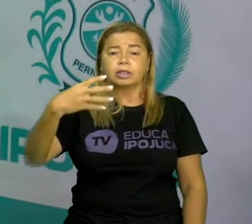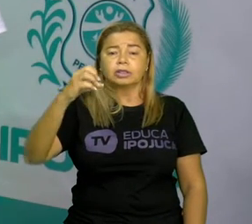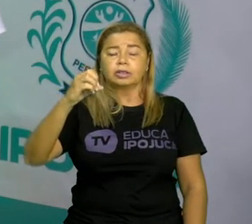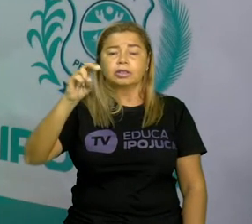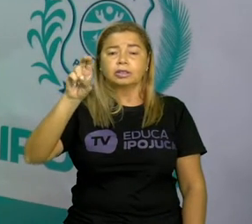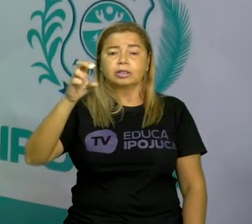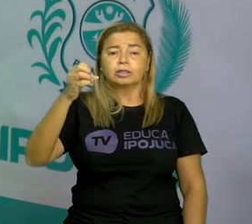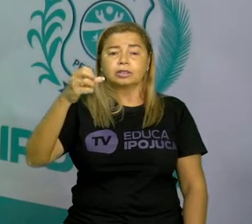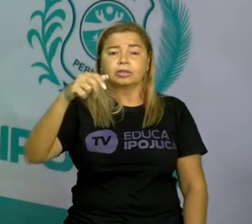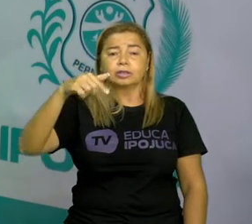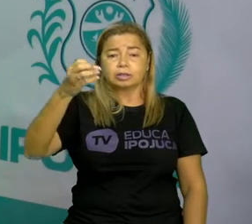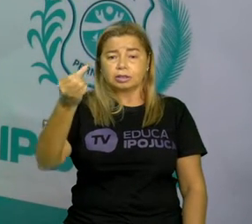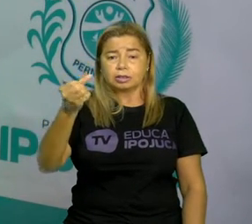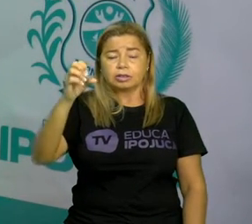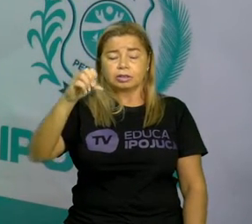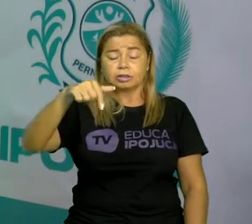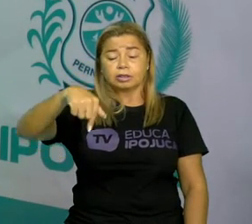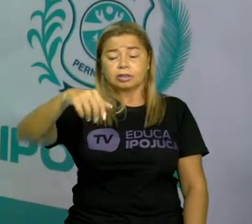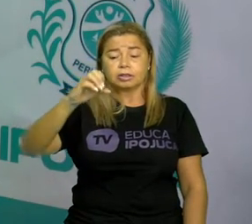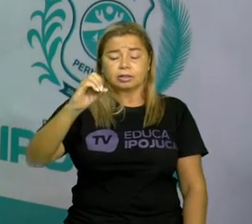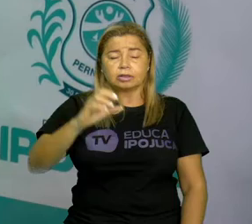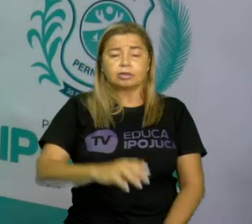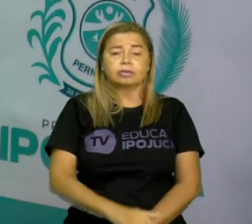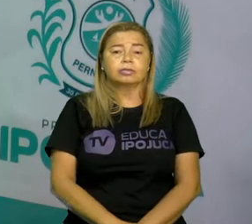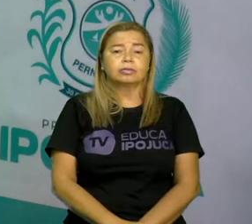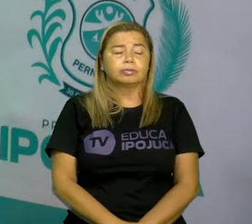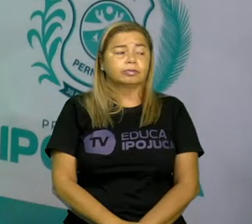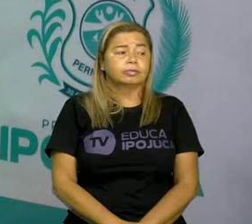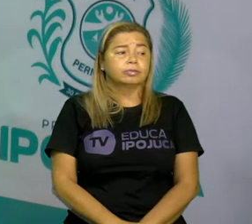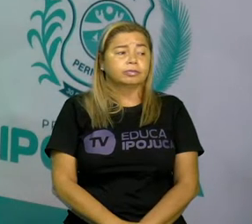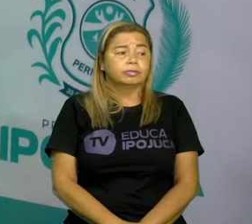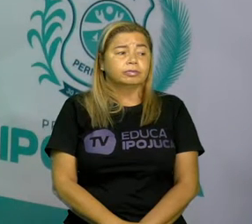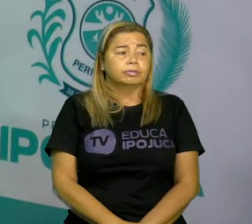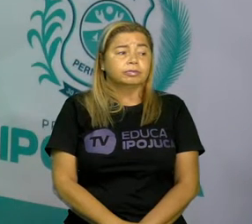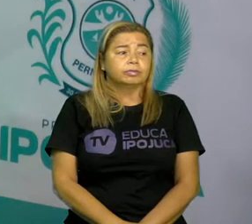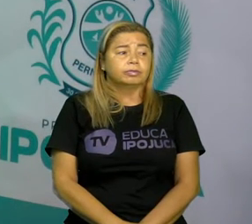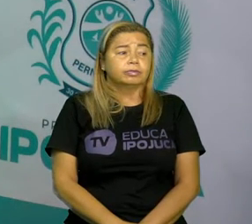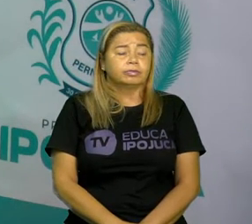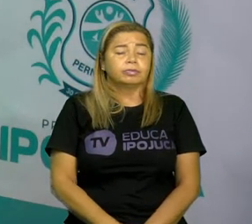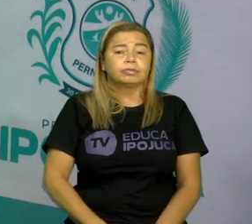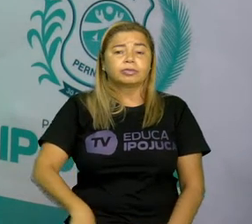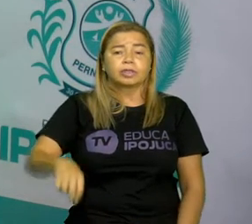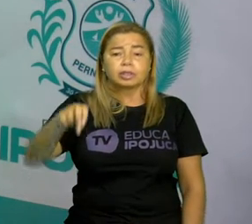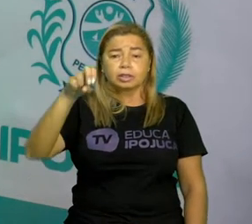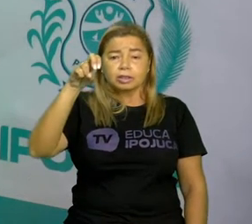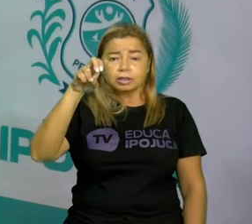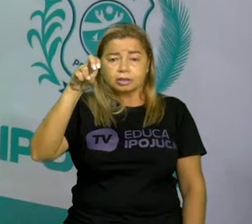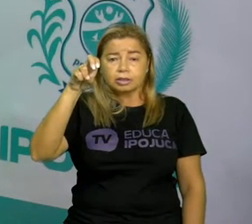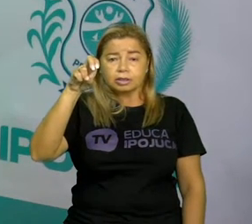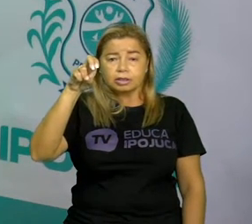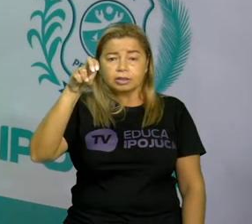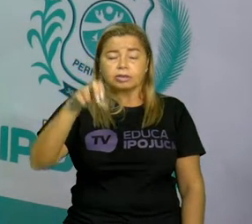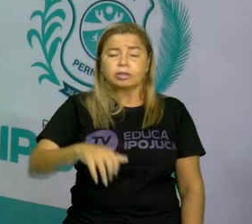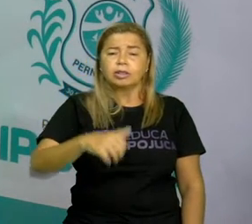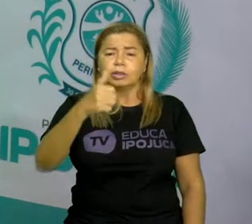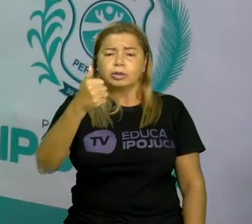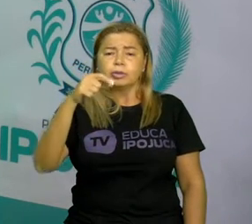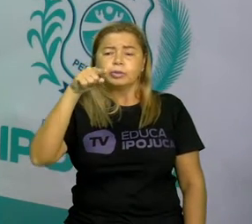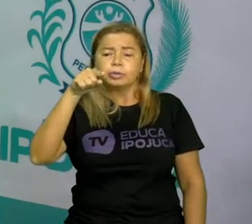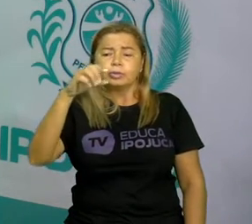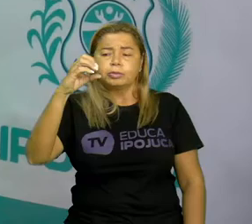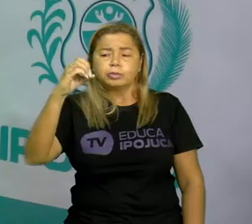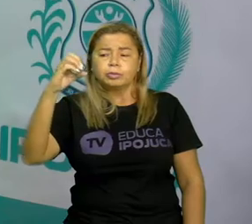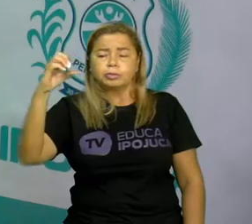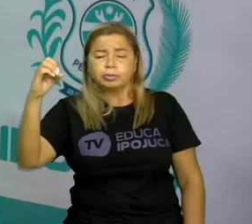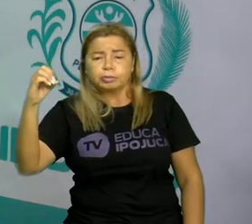70. E o 5, aqui, são 5 unidades de milhar, tem. 1.000, 2.000,